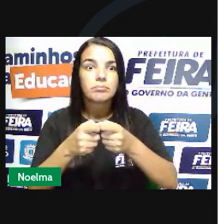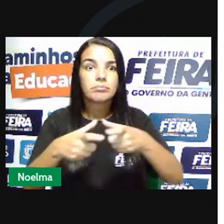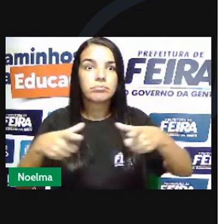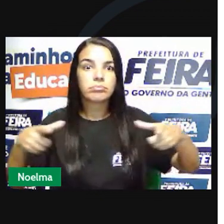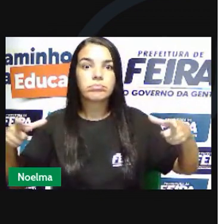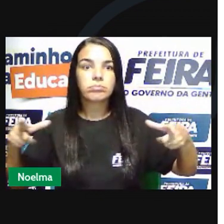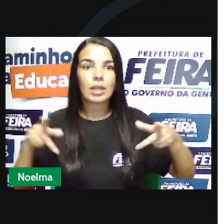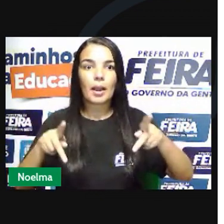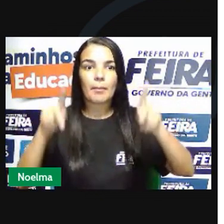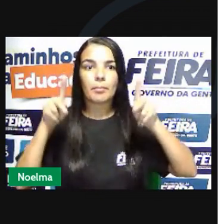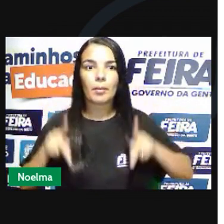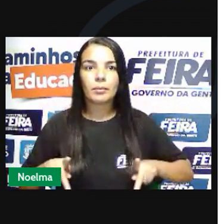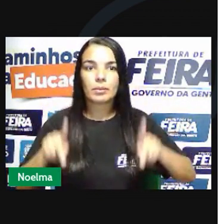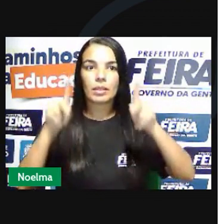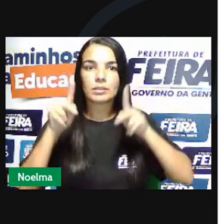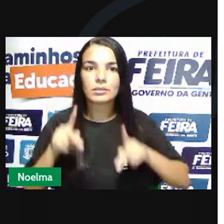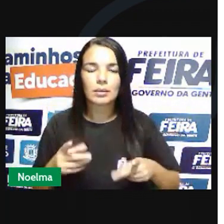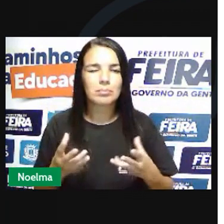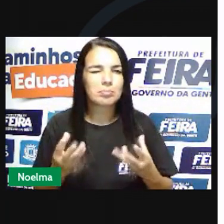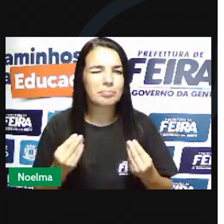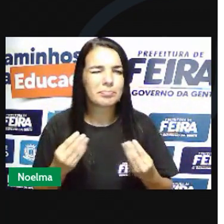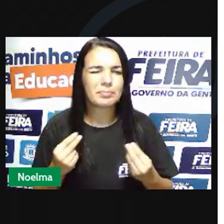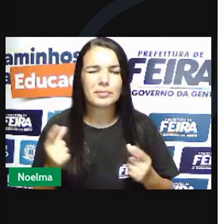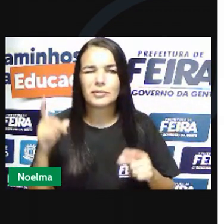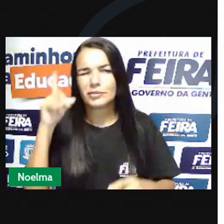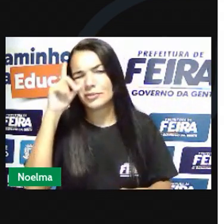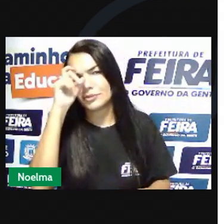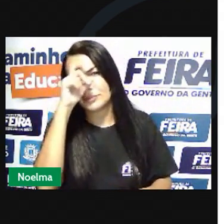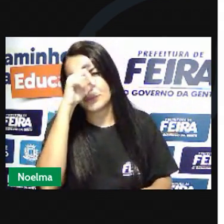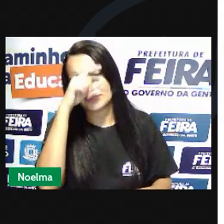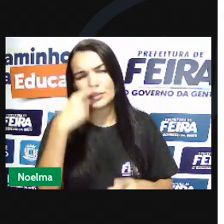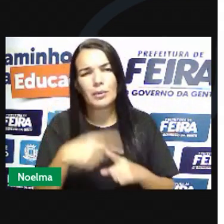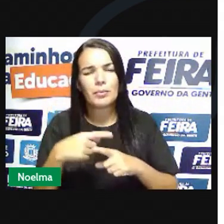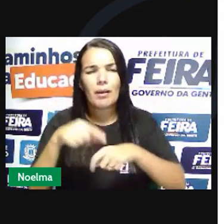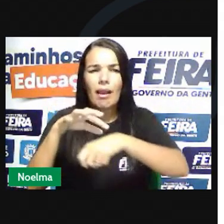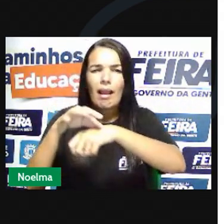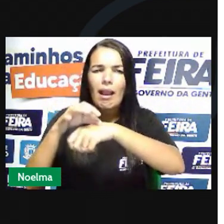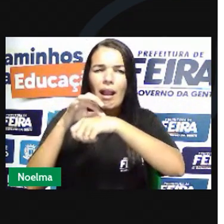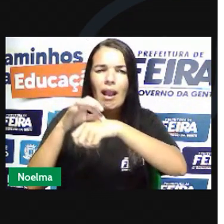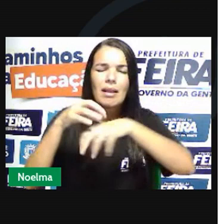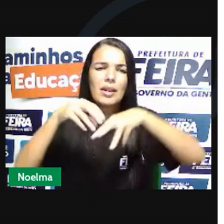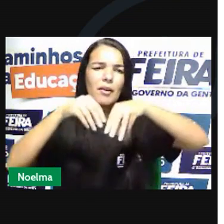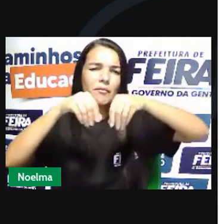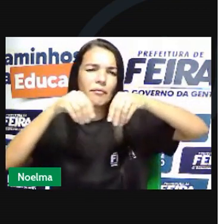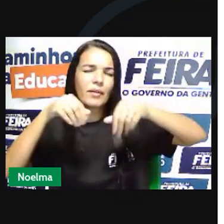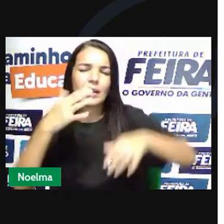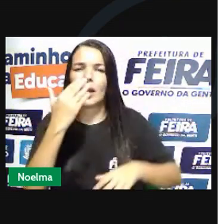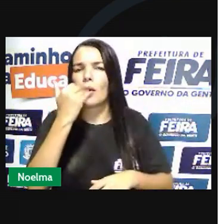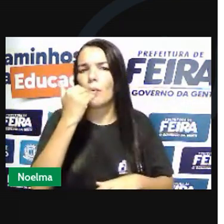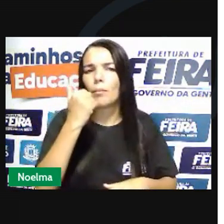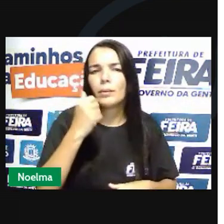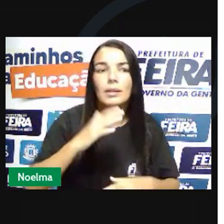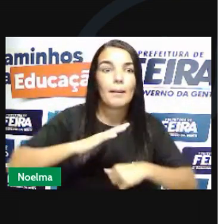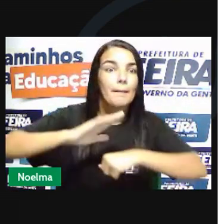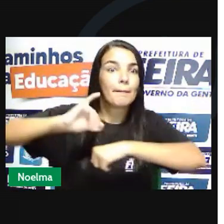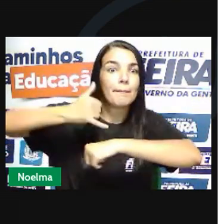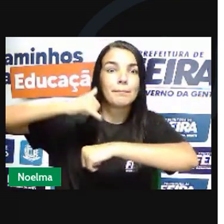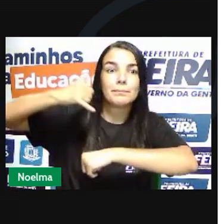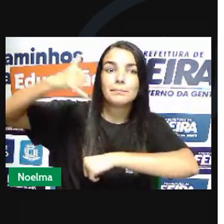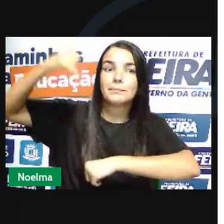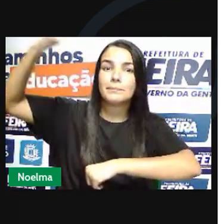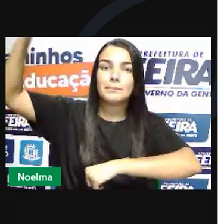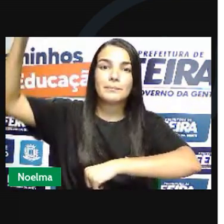a situação era crítica, pois os preços, principalmente da carne e da farinha de mandioca, vinham crescendo mais do que os